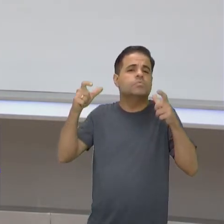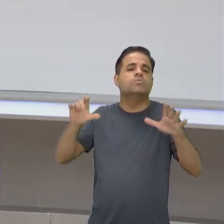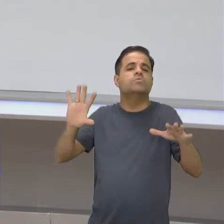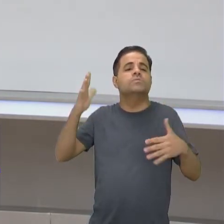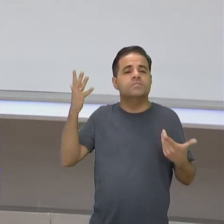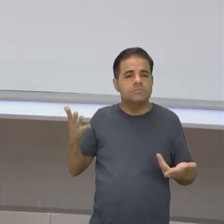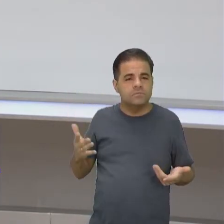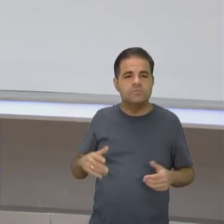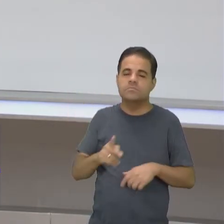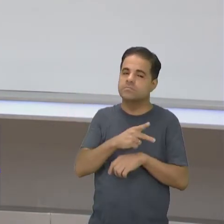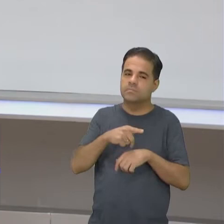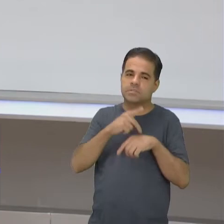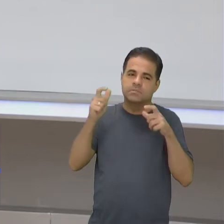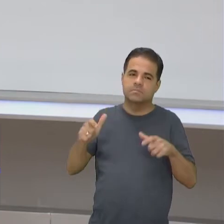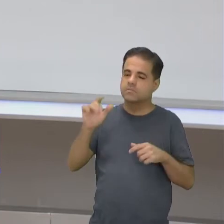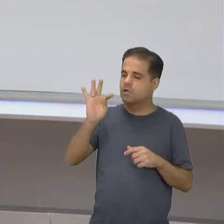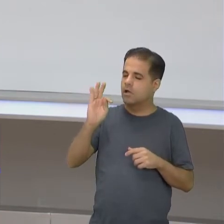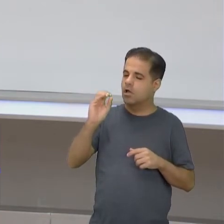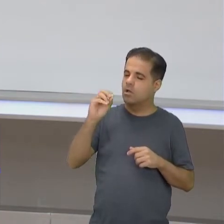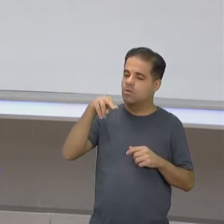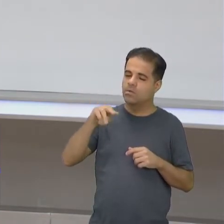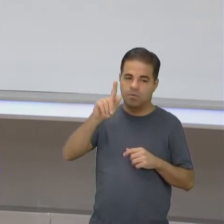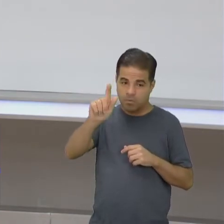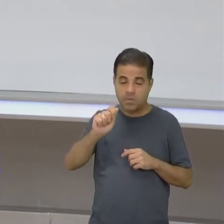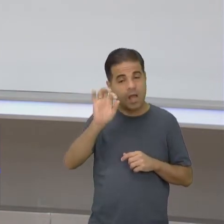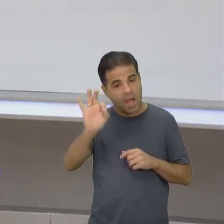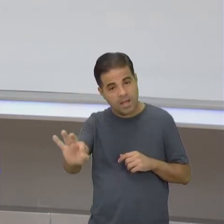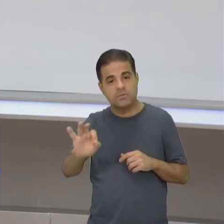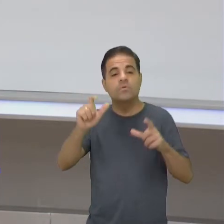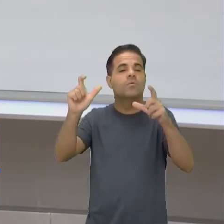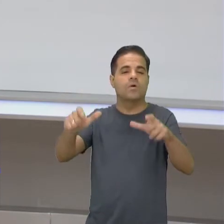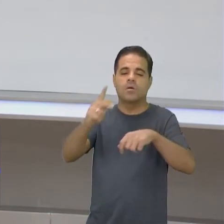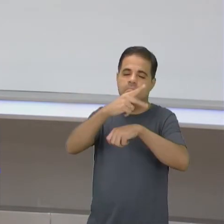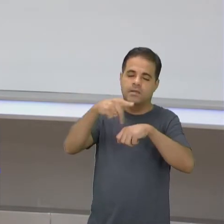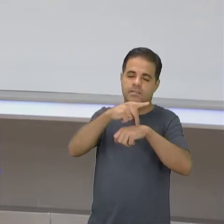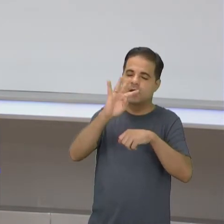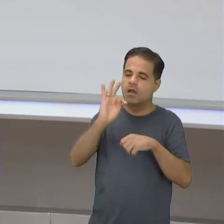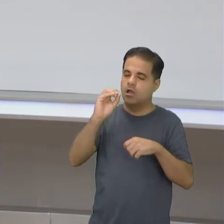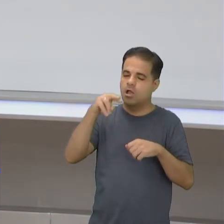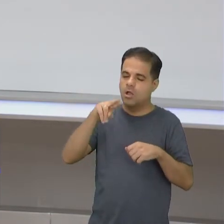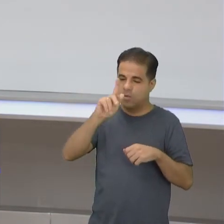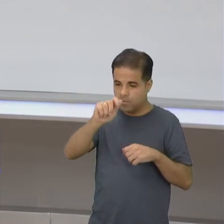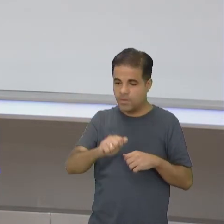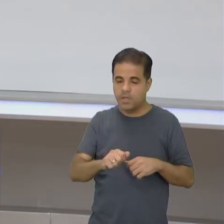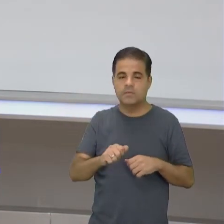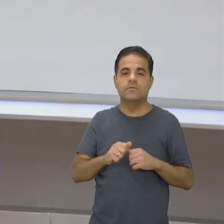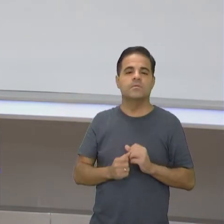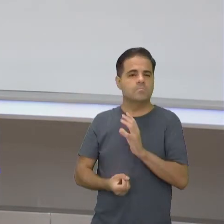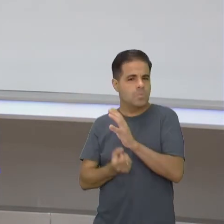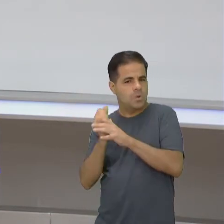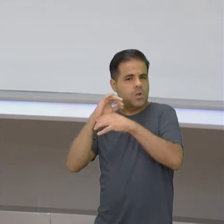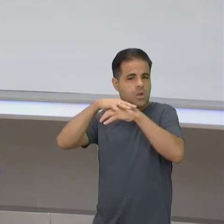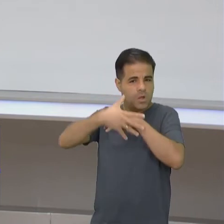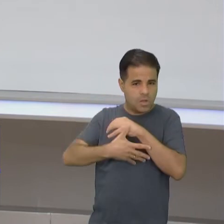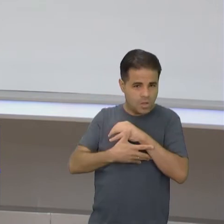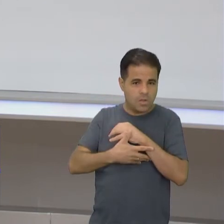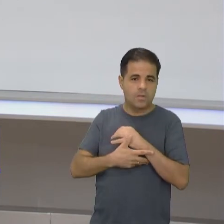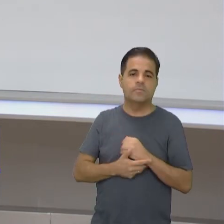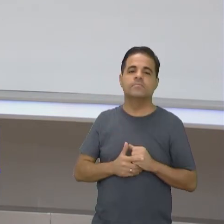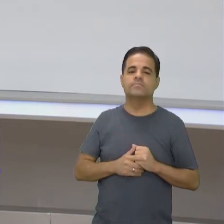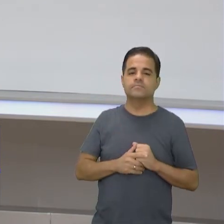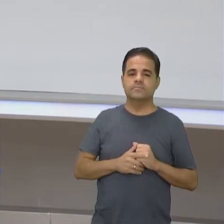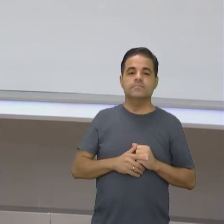isso? Tonga. É isso, é o local. Então, olha só. Erupção do vulcão